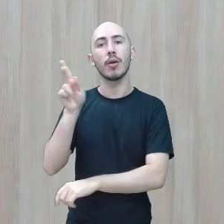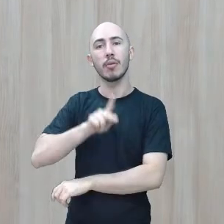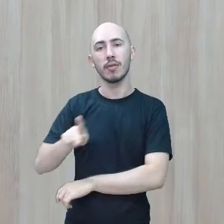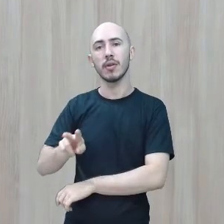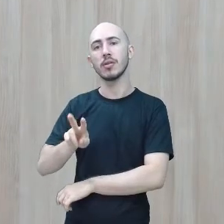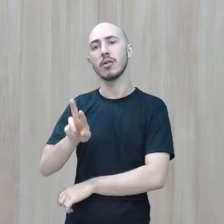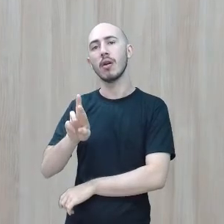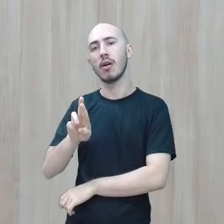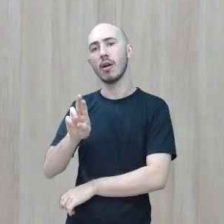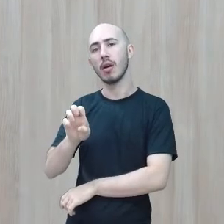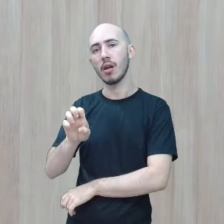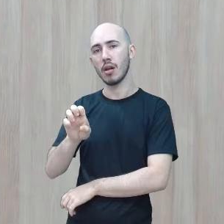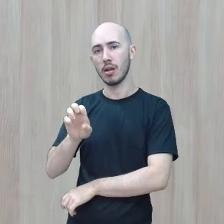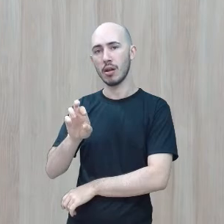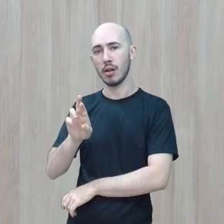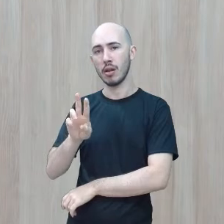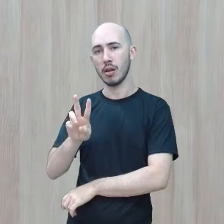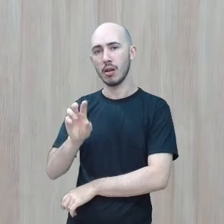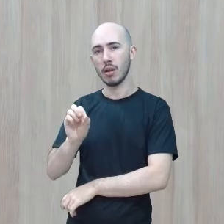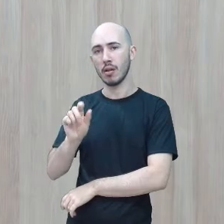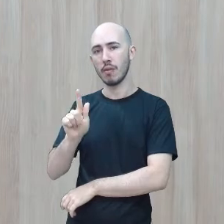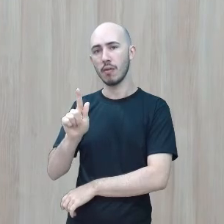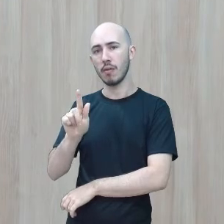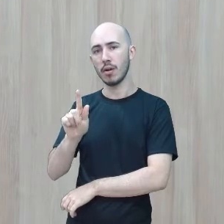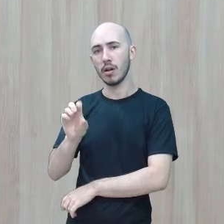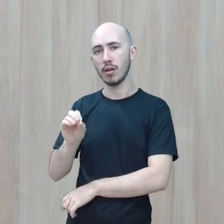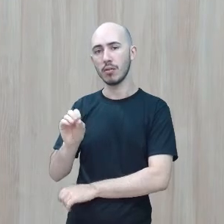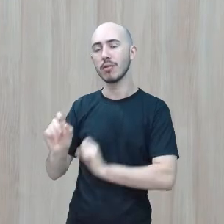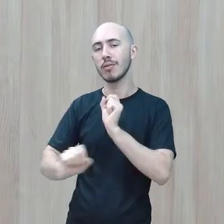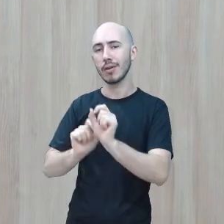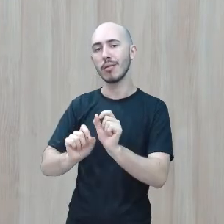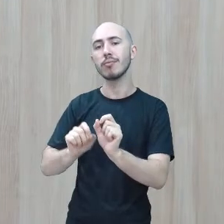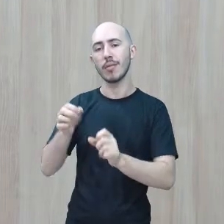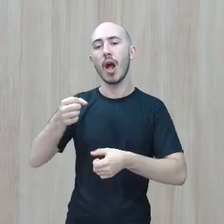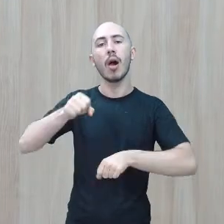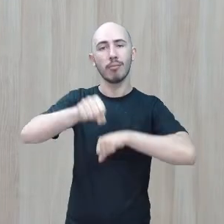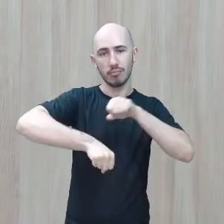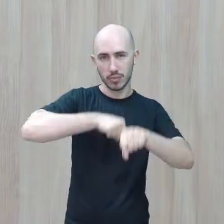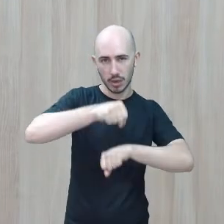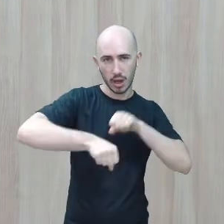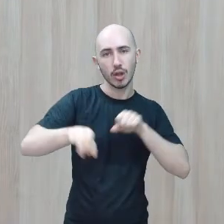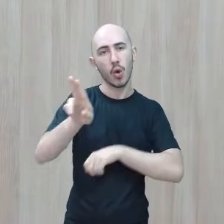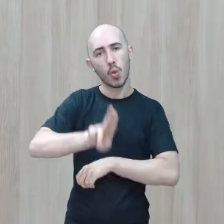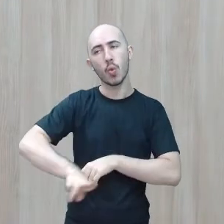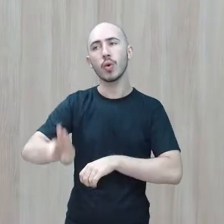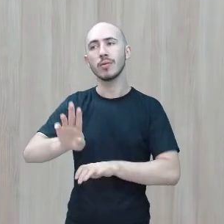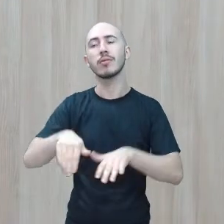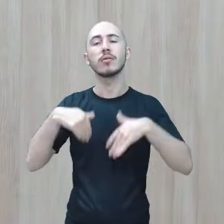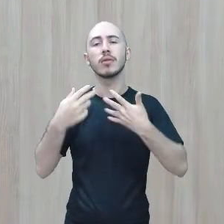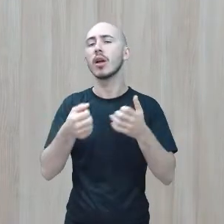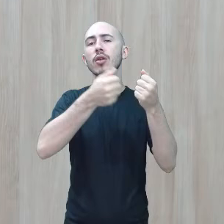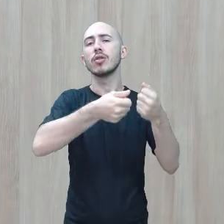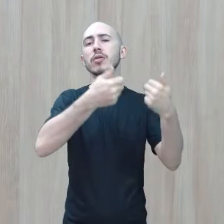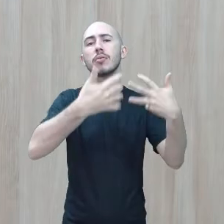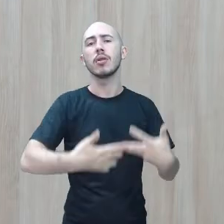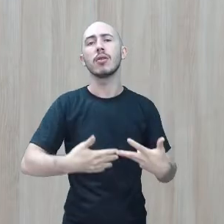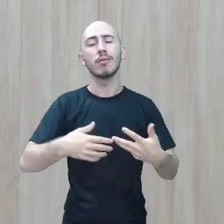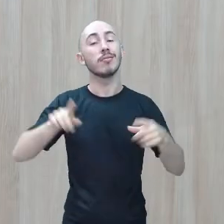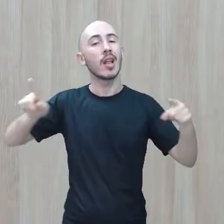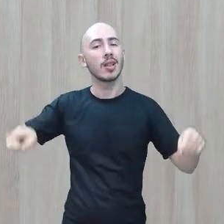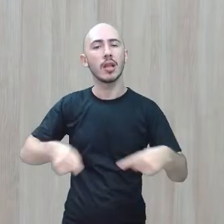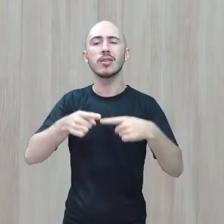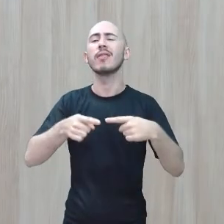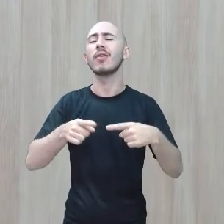professor Revoredo, né, enquanto ciclista, que utiliza a bicicleta como meio de transporte, né, falando dos desafios